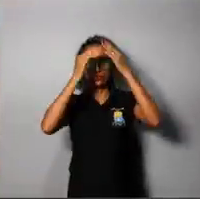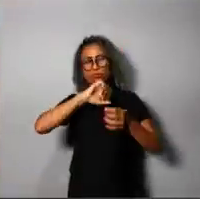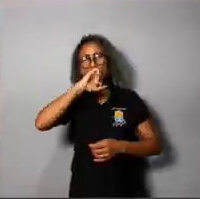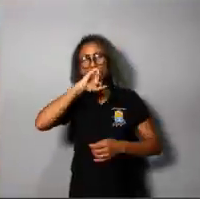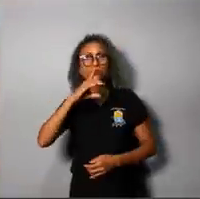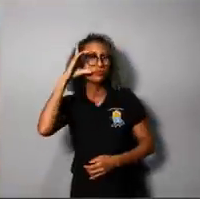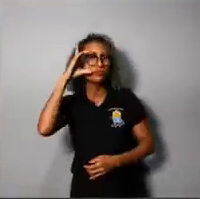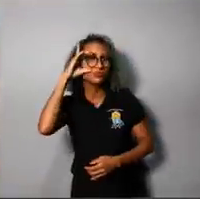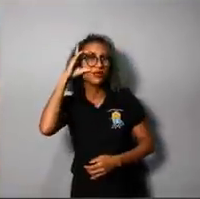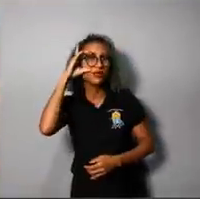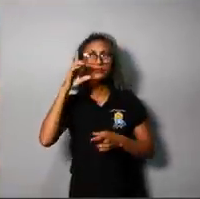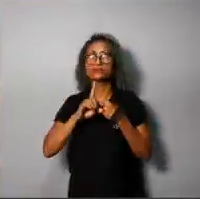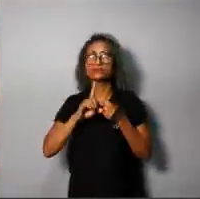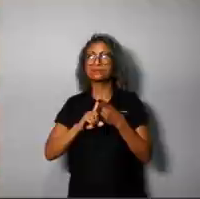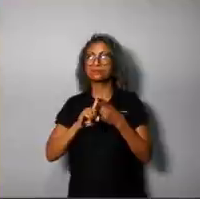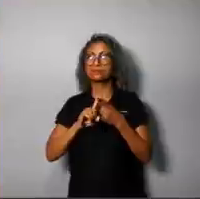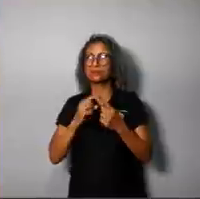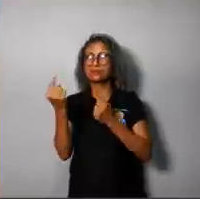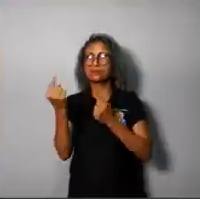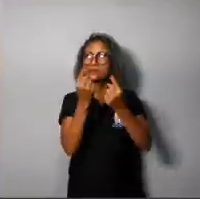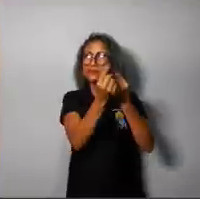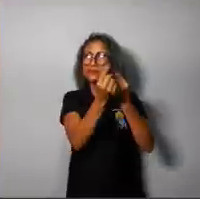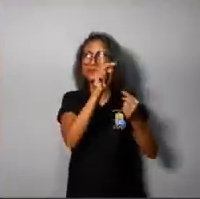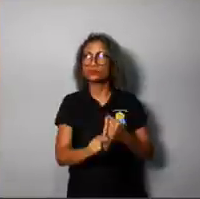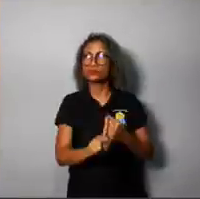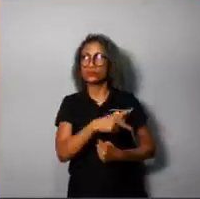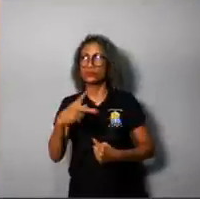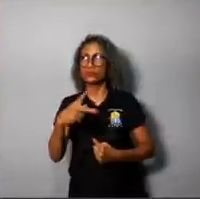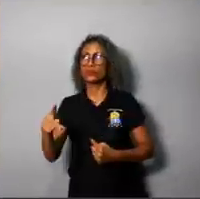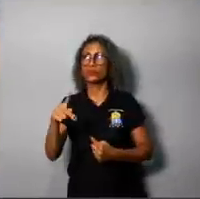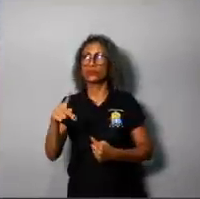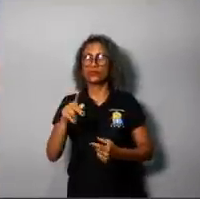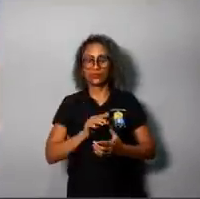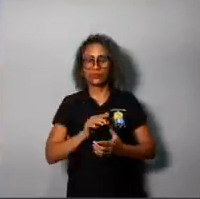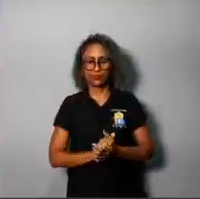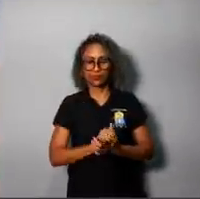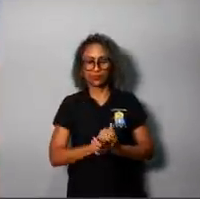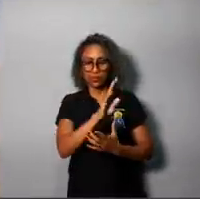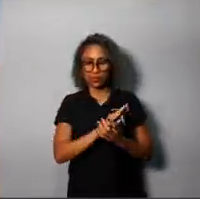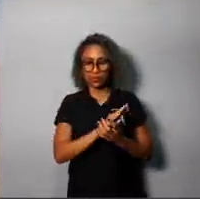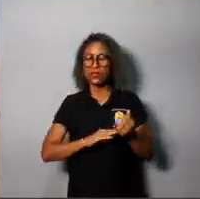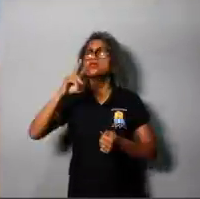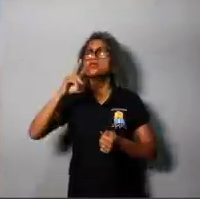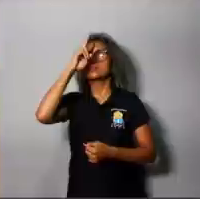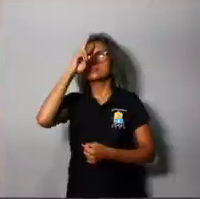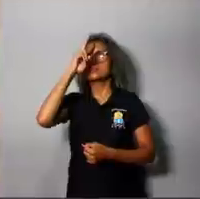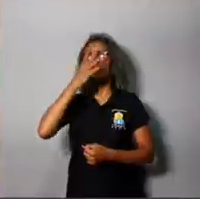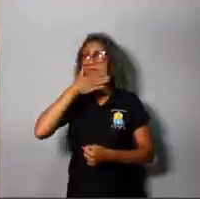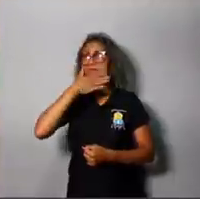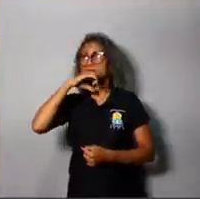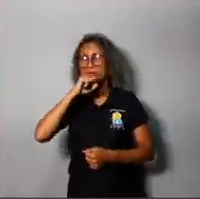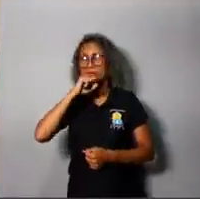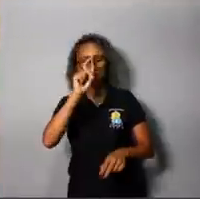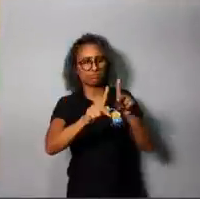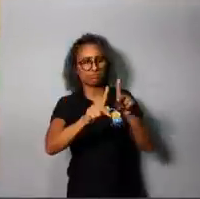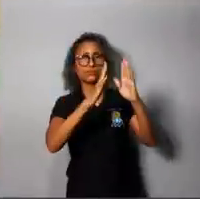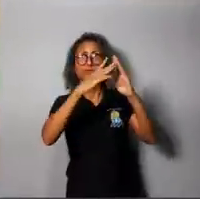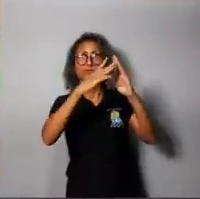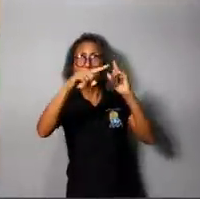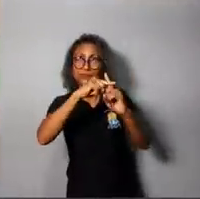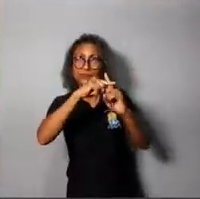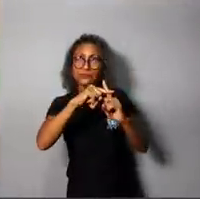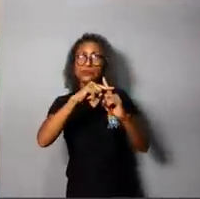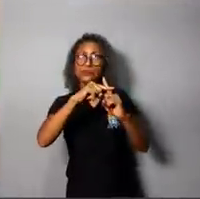os ministros do vosso povo. Lembrai-vos, ó Pai, da vossa Igreja. Lembrai-vos também dos nossos irmãos